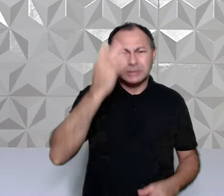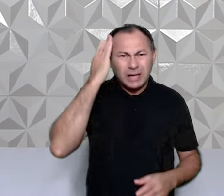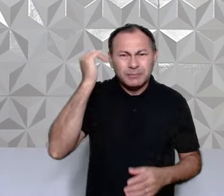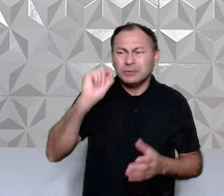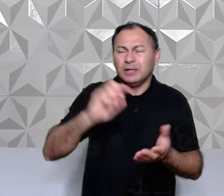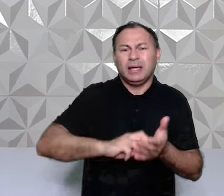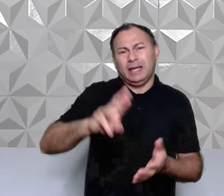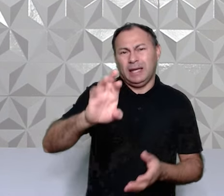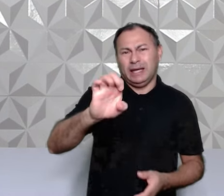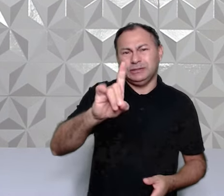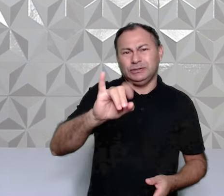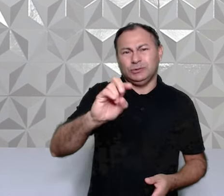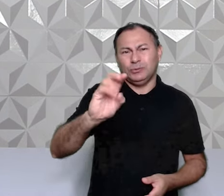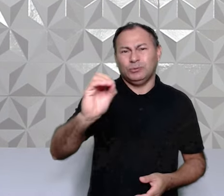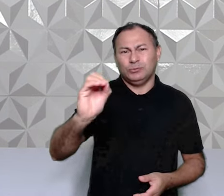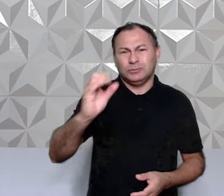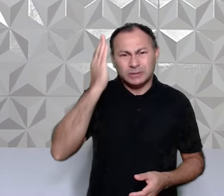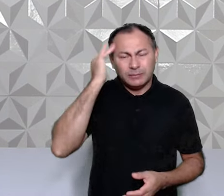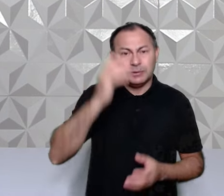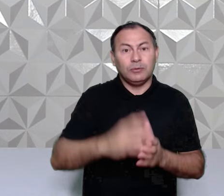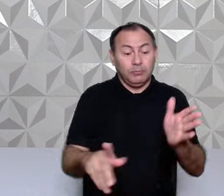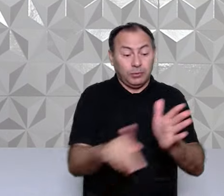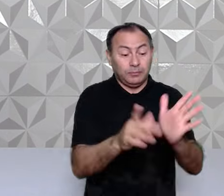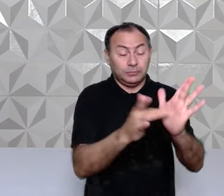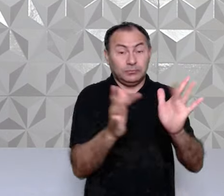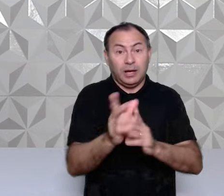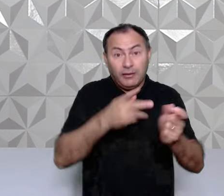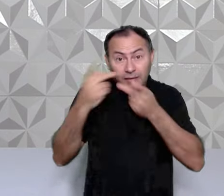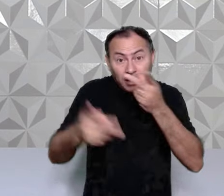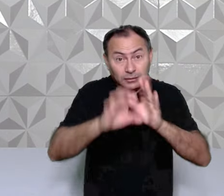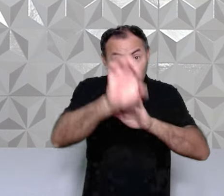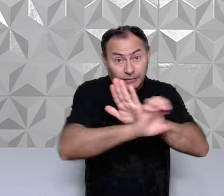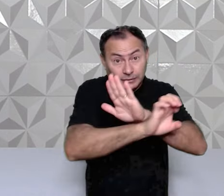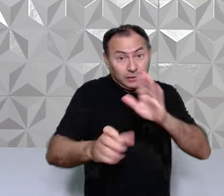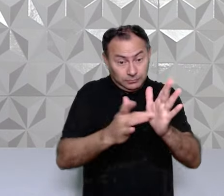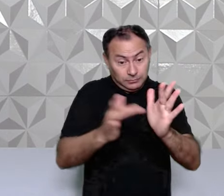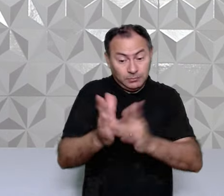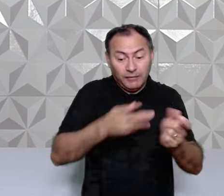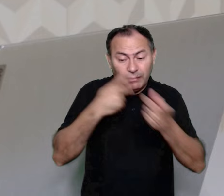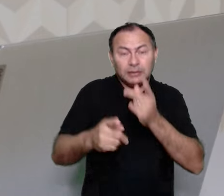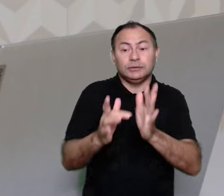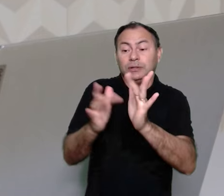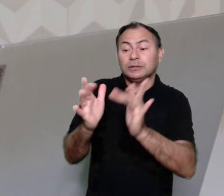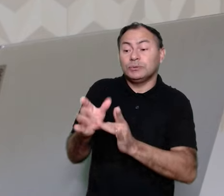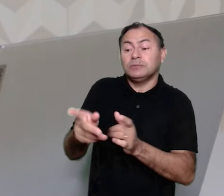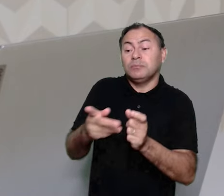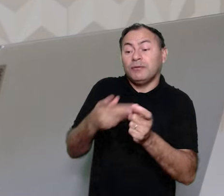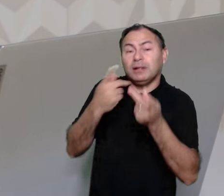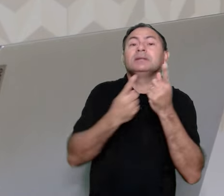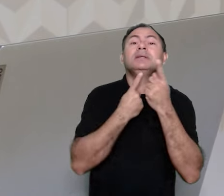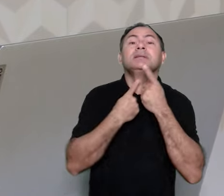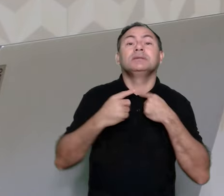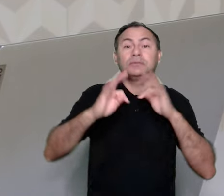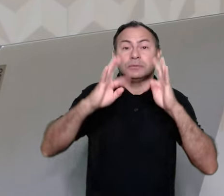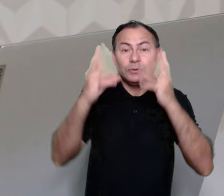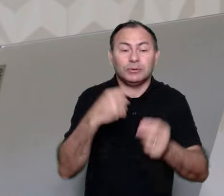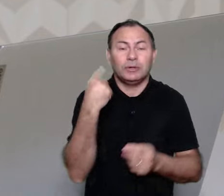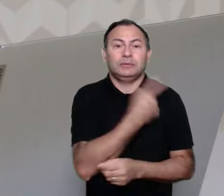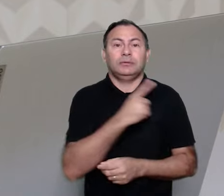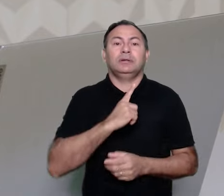Jesus, ele nos fala, né, no Evangelho, onde diz assim que ele deseja que